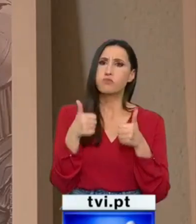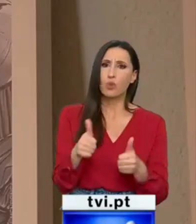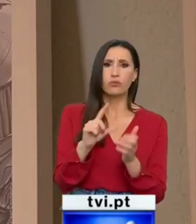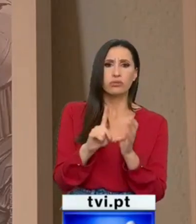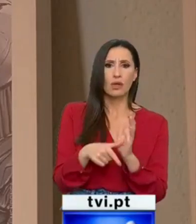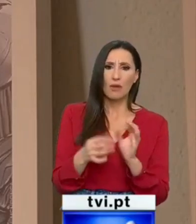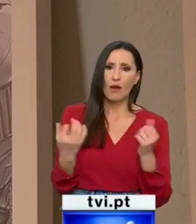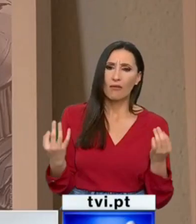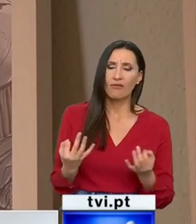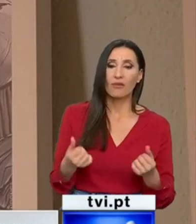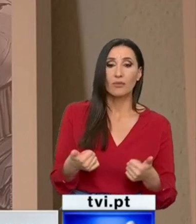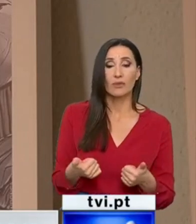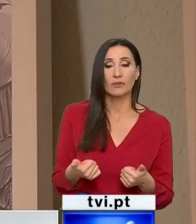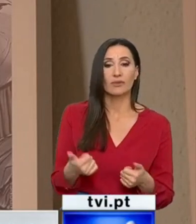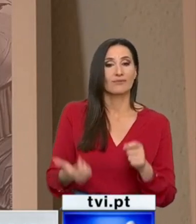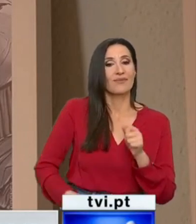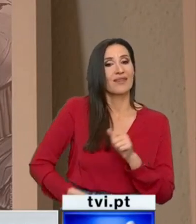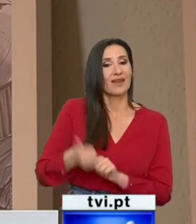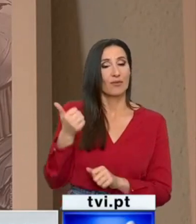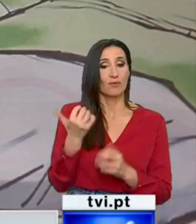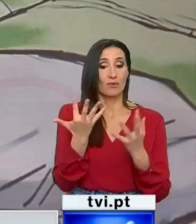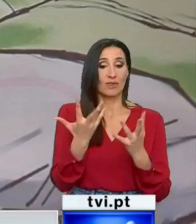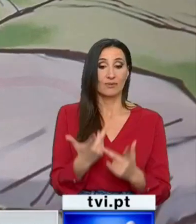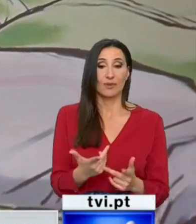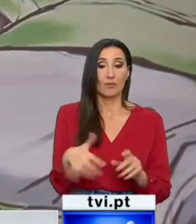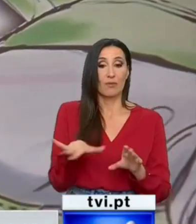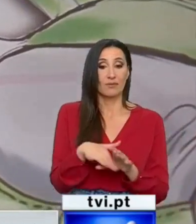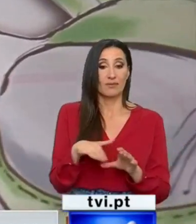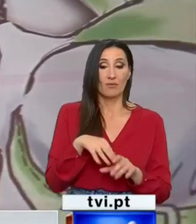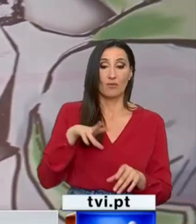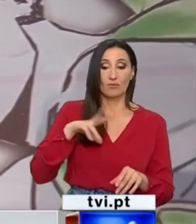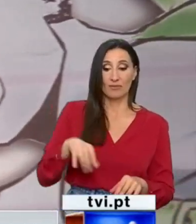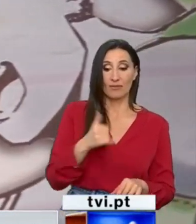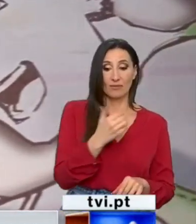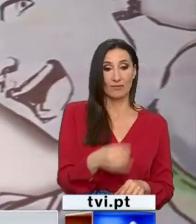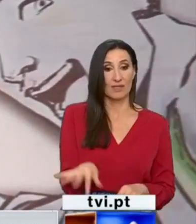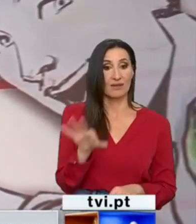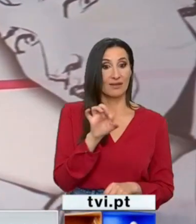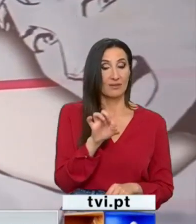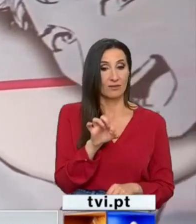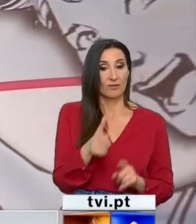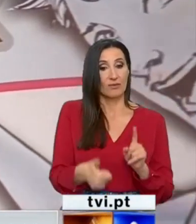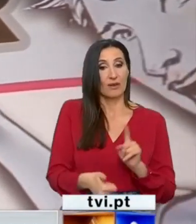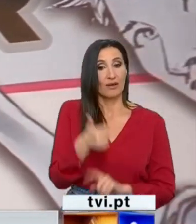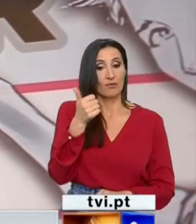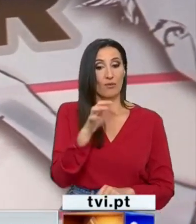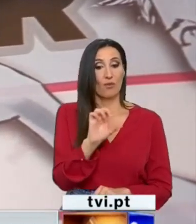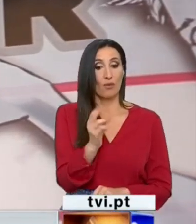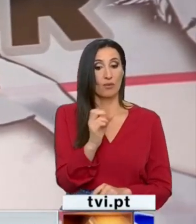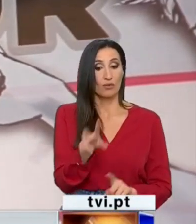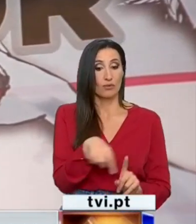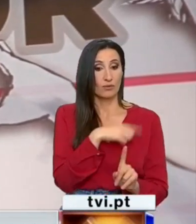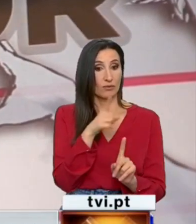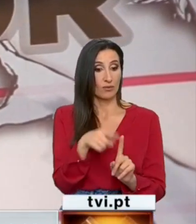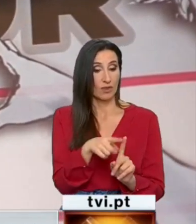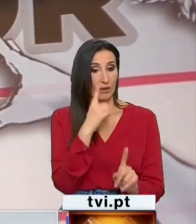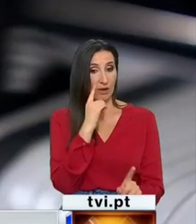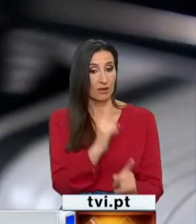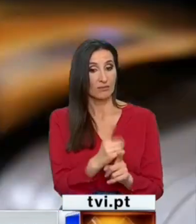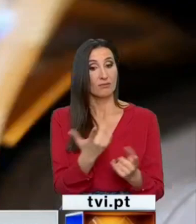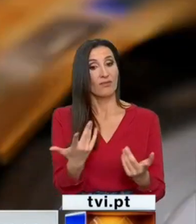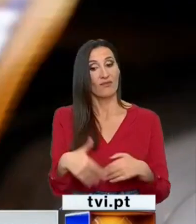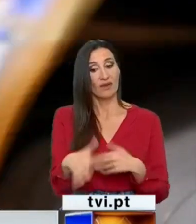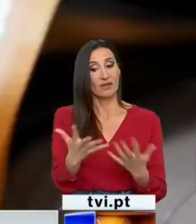projeto. De tal forma que saiu vencedor do Orçamento Participativo Portugal 2018, em outubro daquele ano. E então